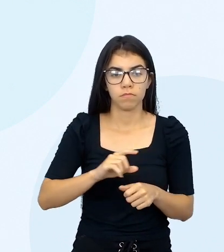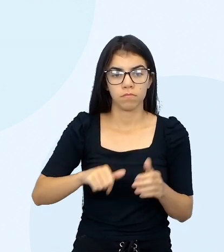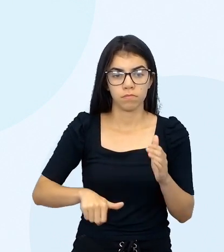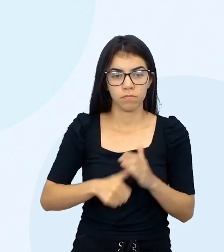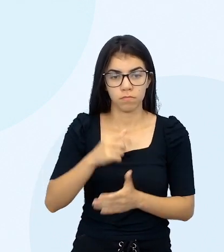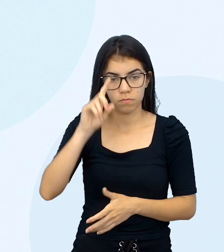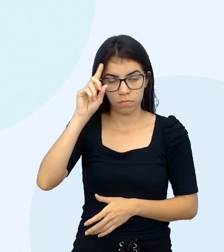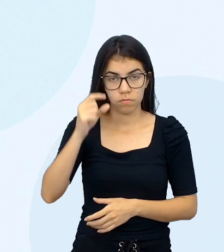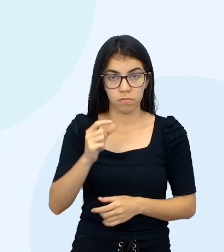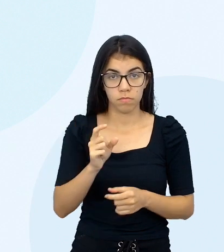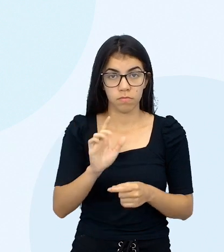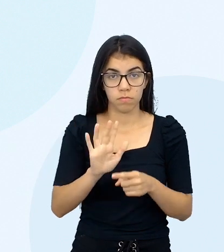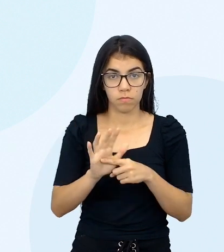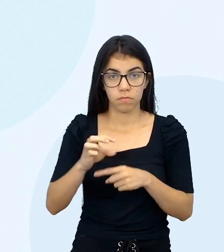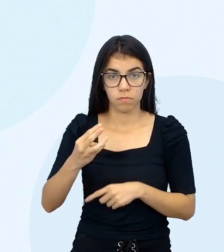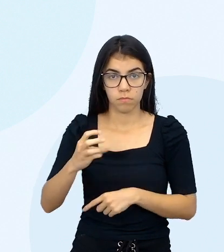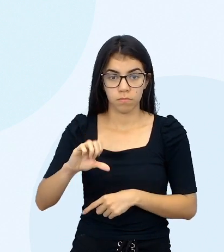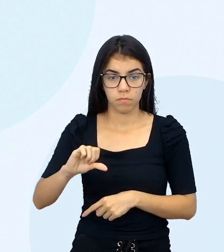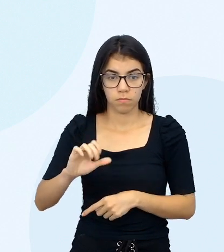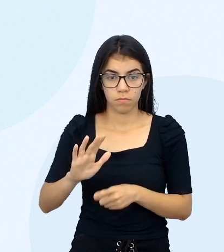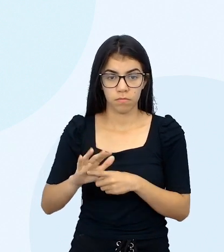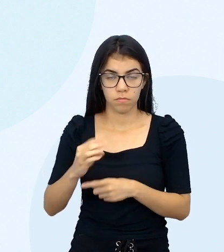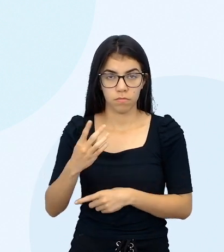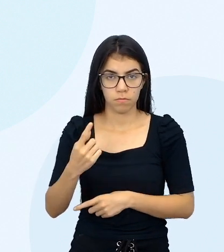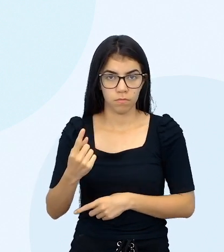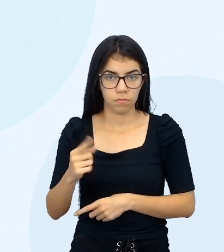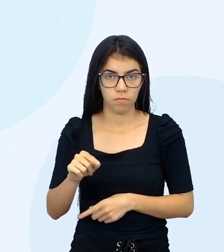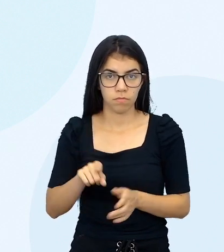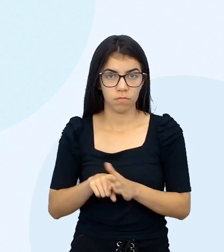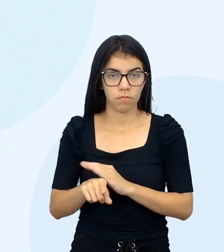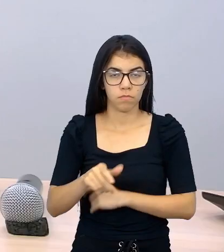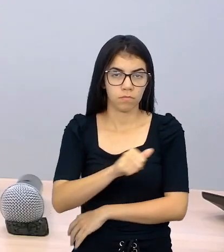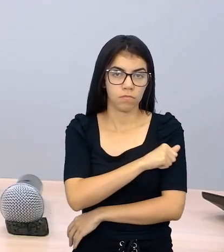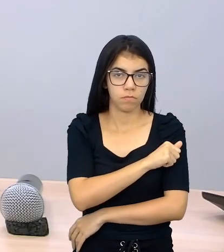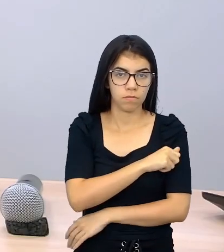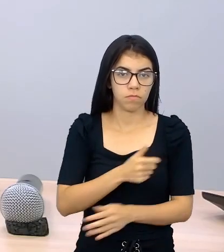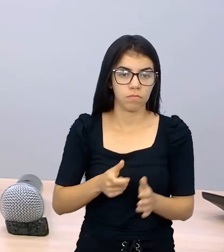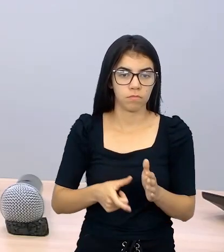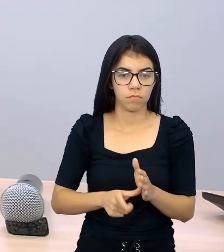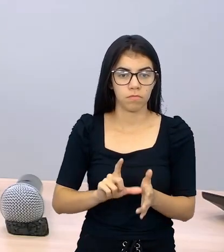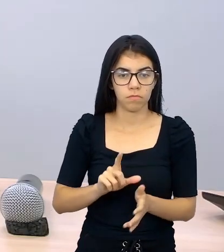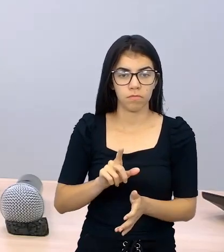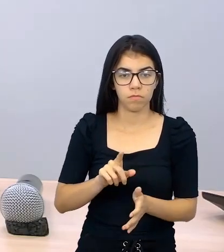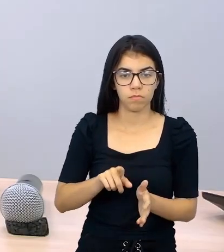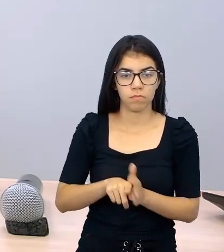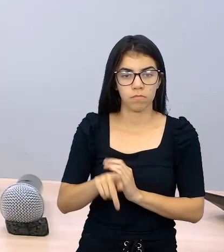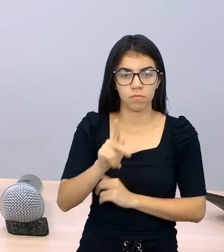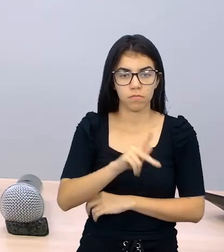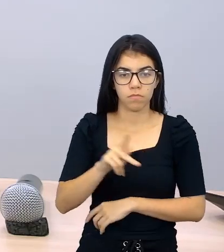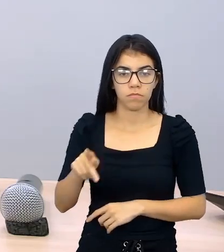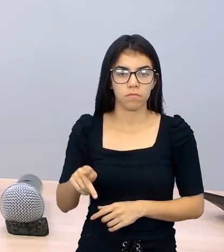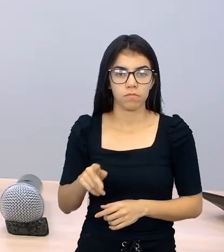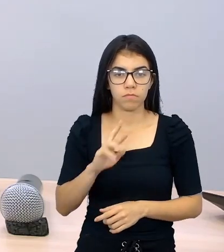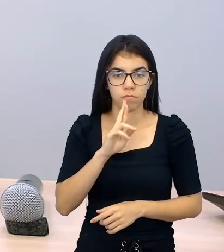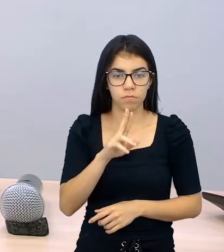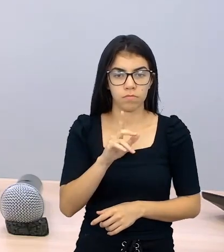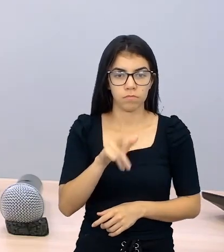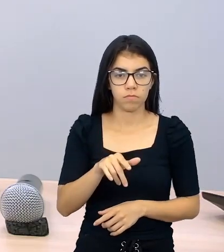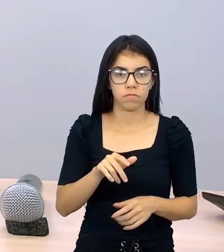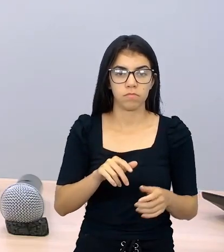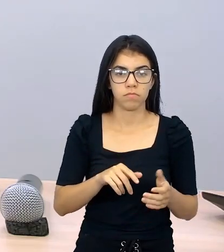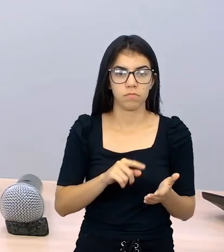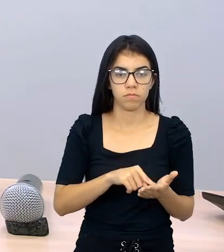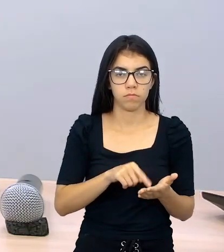menos 39 e o menos 41. Ok. Minha pergunta para o aluno, antes mesmo de perguntar para você, porque eu sei que você já sabe a resposta. Sim. Quando eu vou digitar